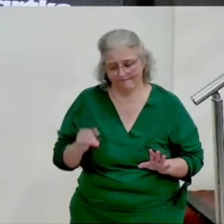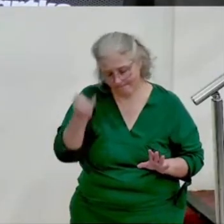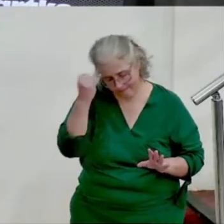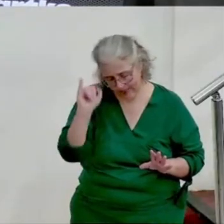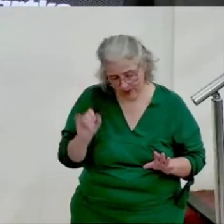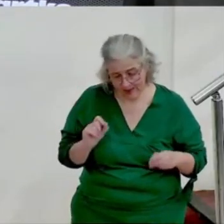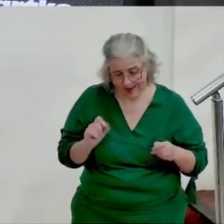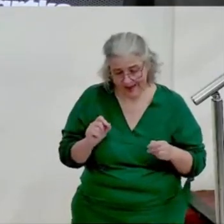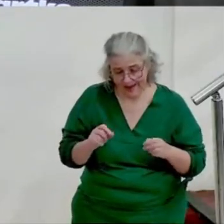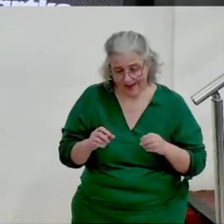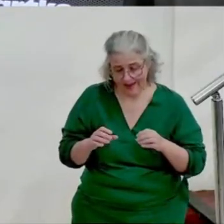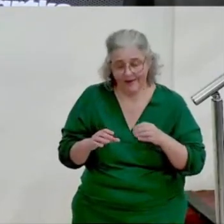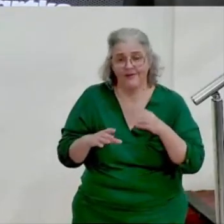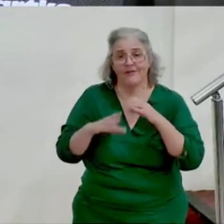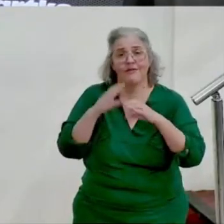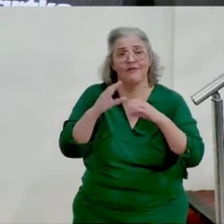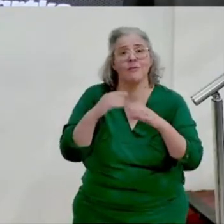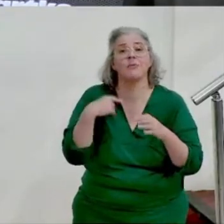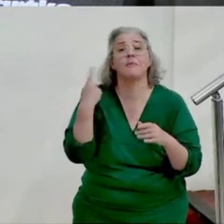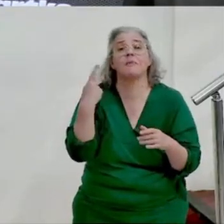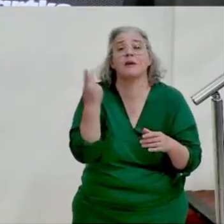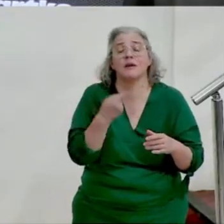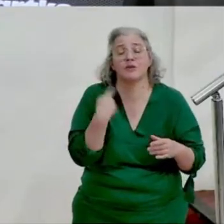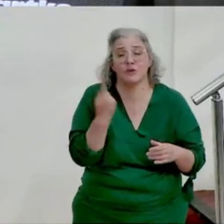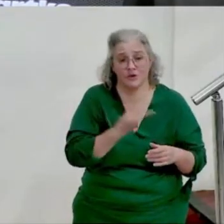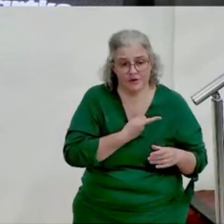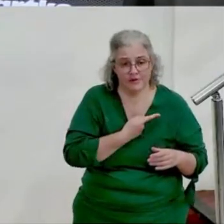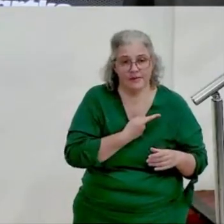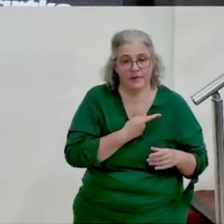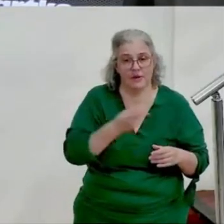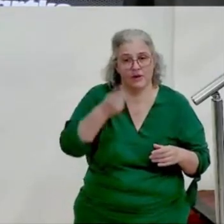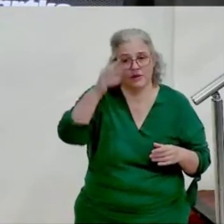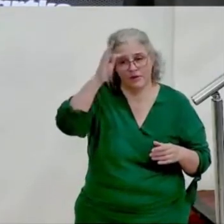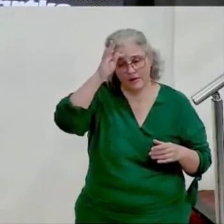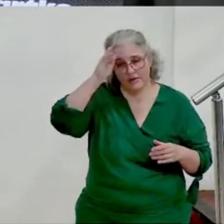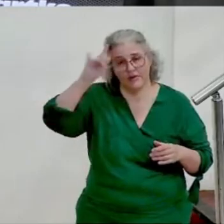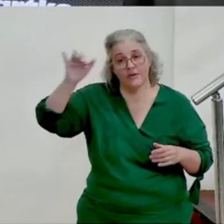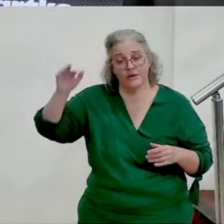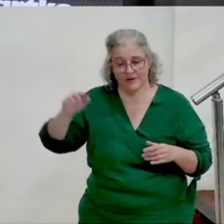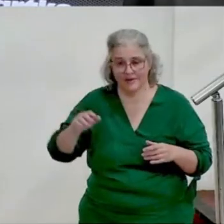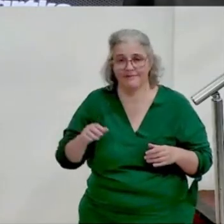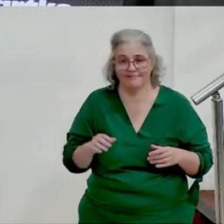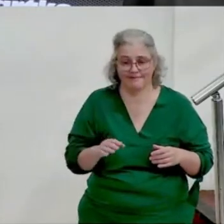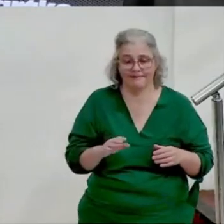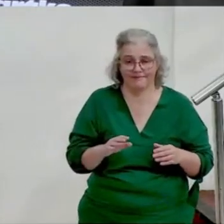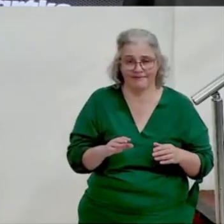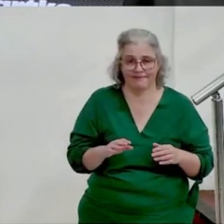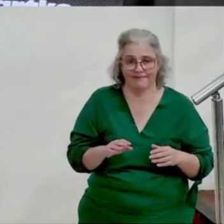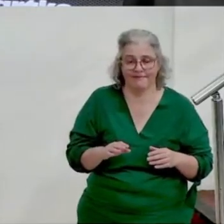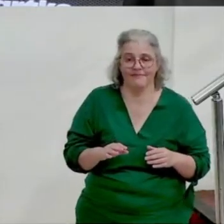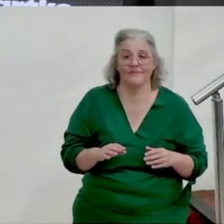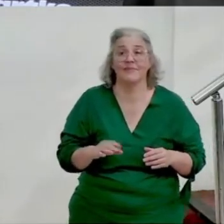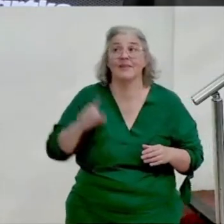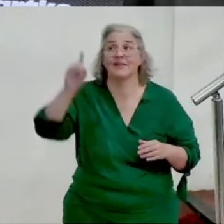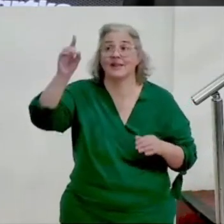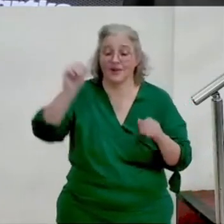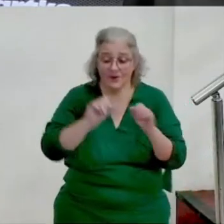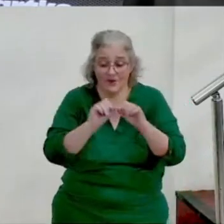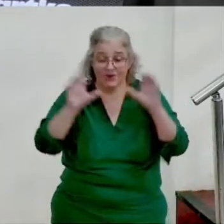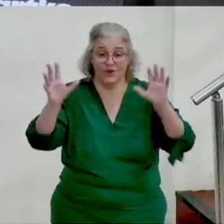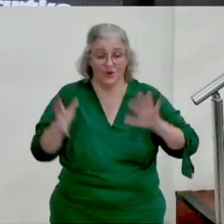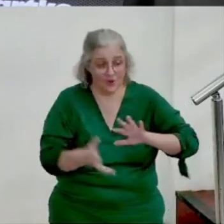comunicar? Vamos lá. Teologia bíblica, aqueles que fizeram parte da nossa classe sabem. Sabem que Deus criou um